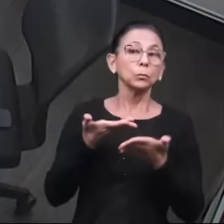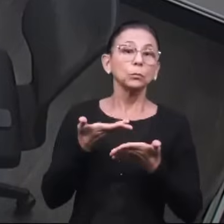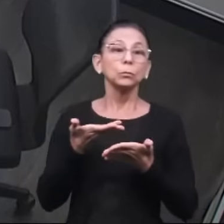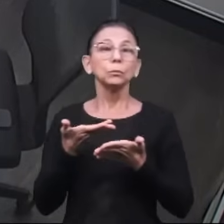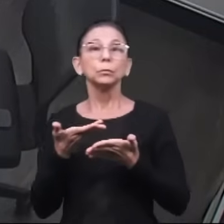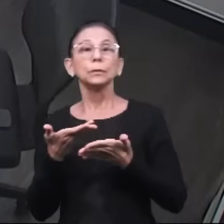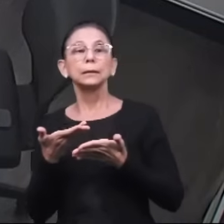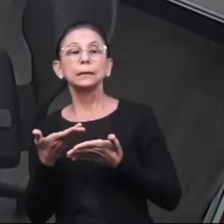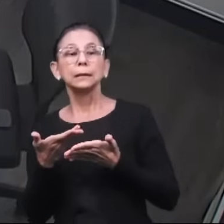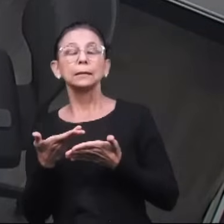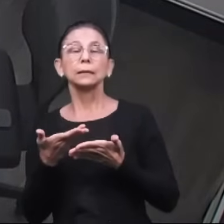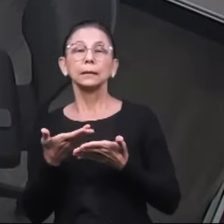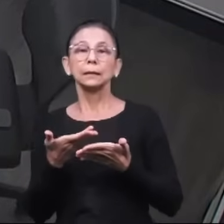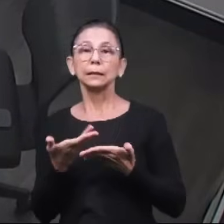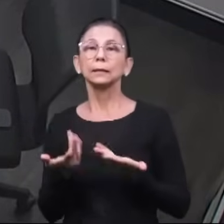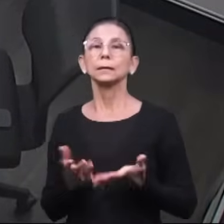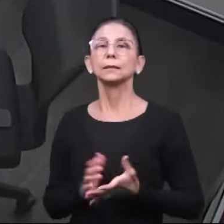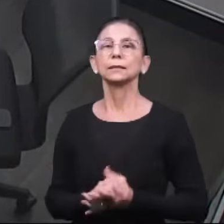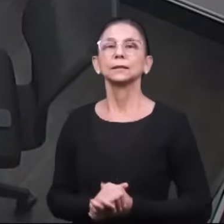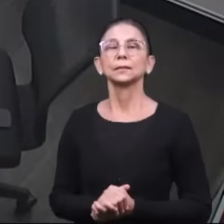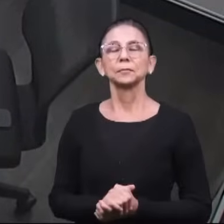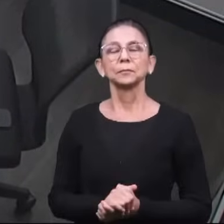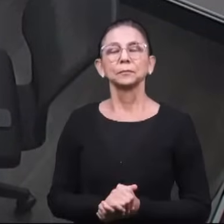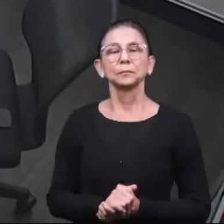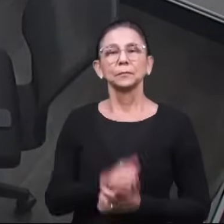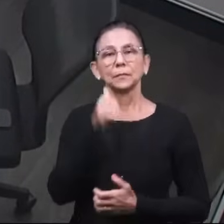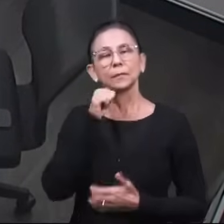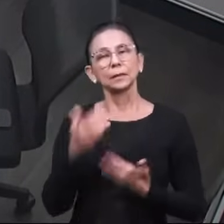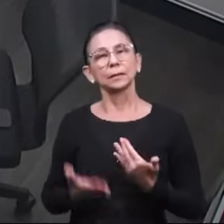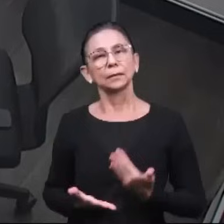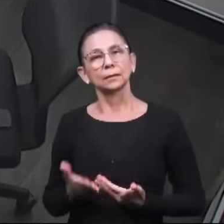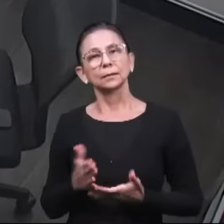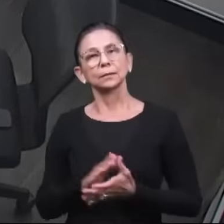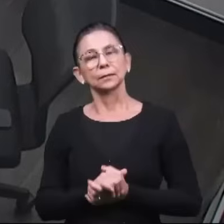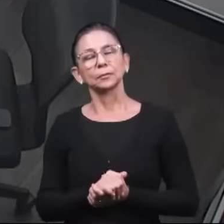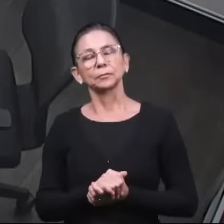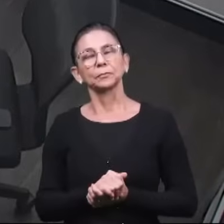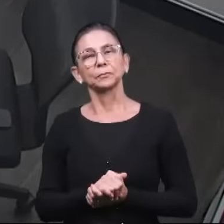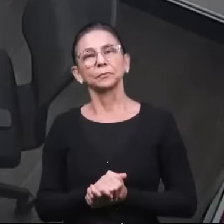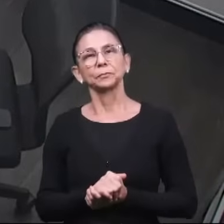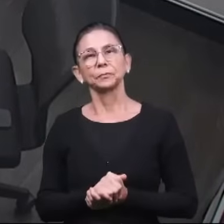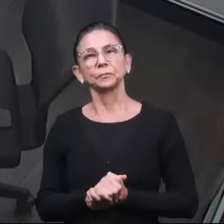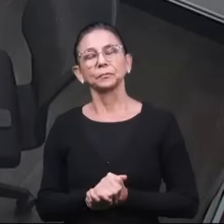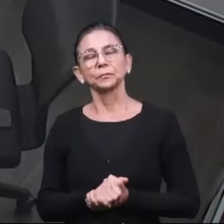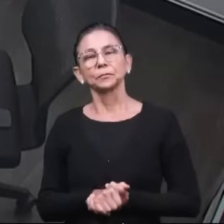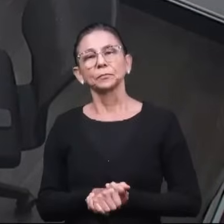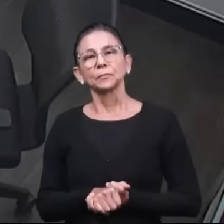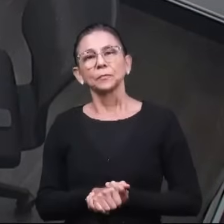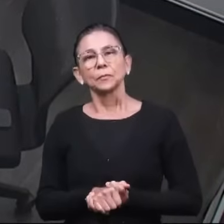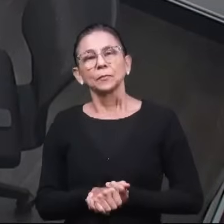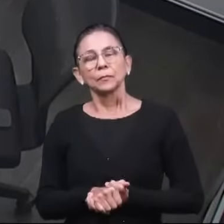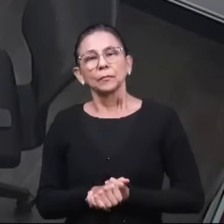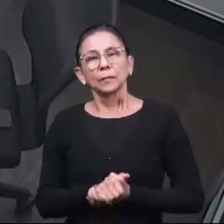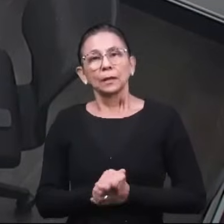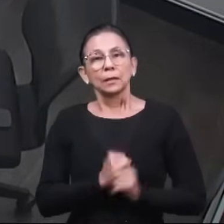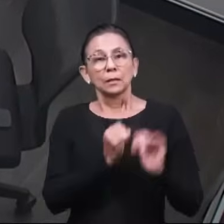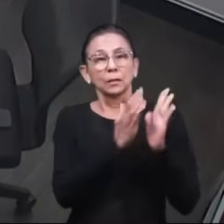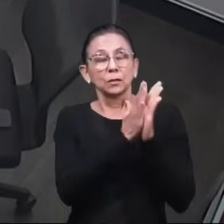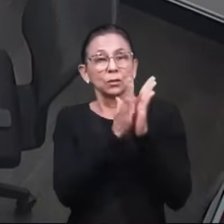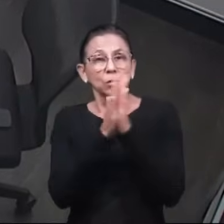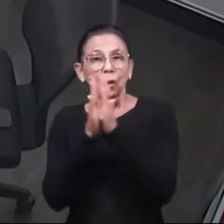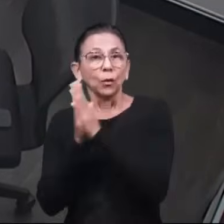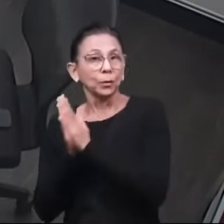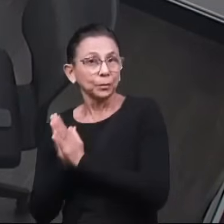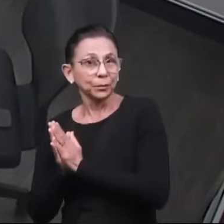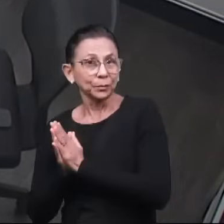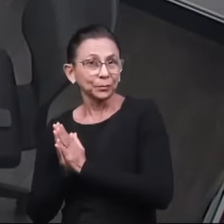quando nós estamos ali pregando, nós estamos à frente da igreja, elas estão com os escudos levantados. E as flechas estão vindo e estão ficando, que é a oração que